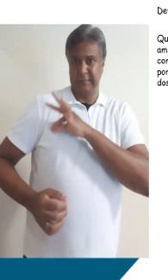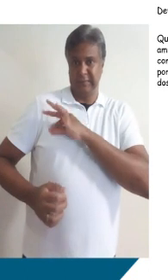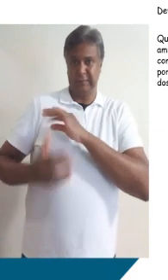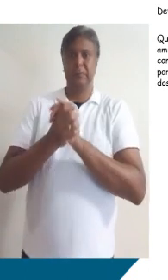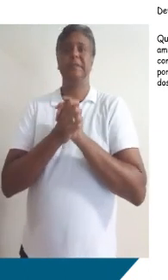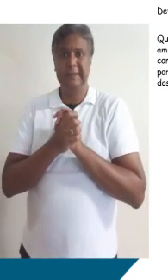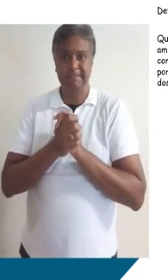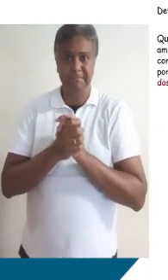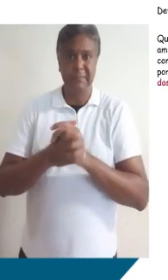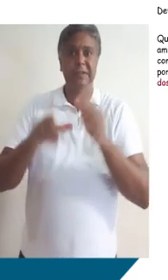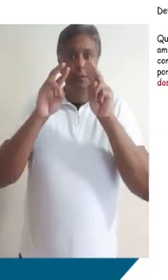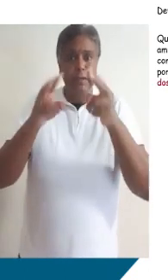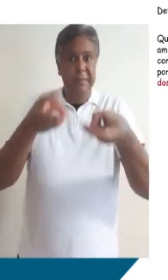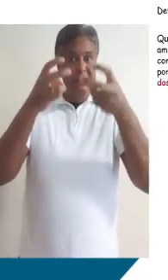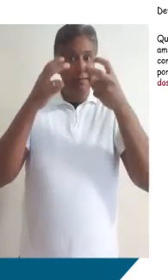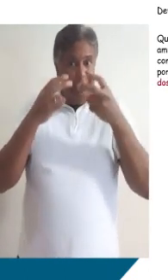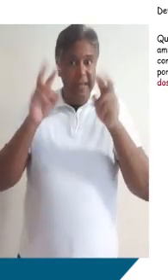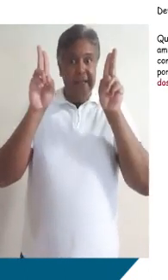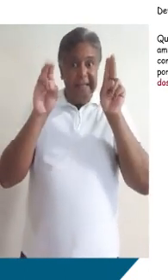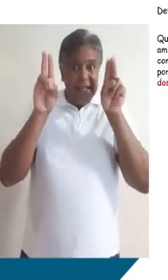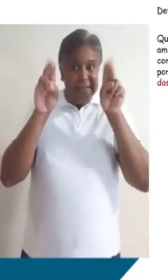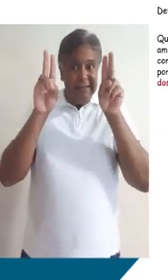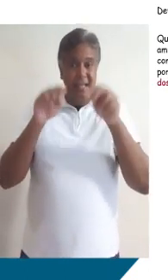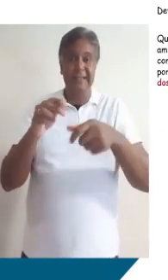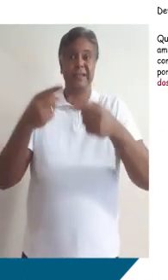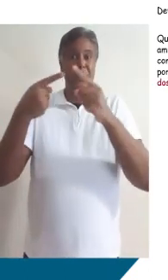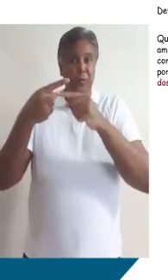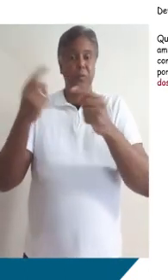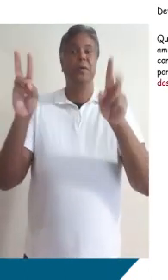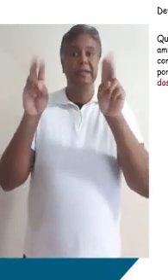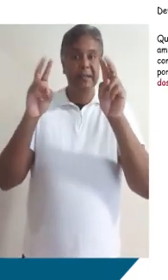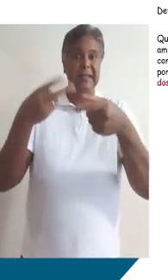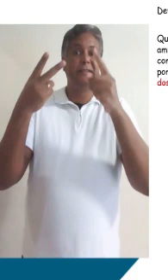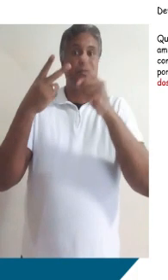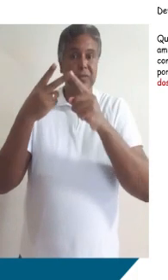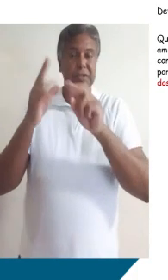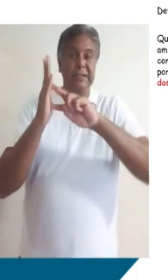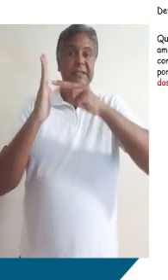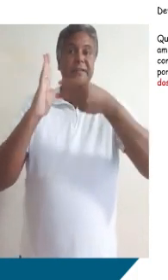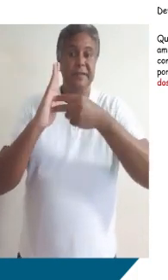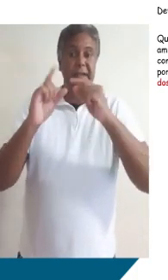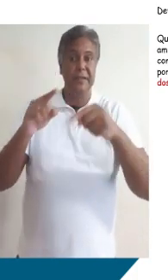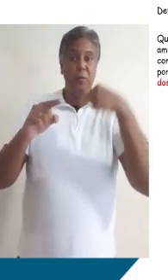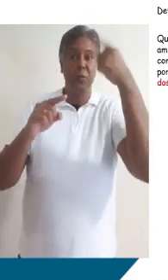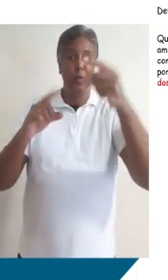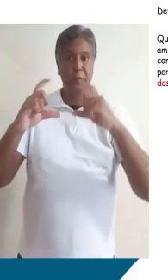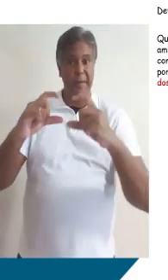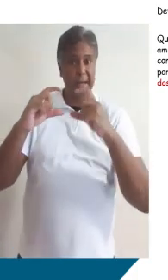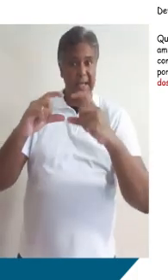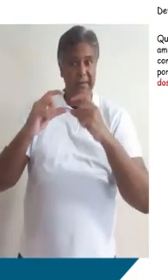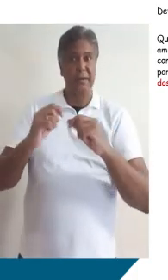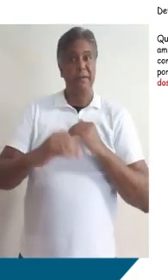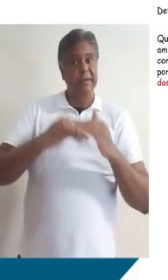que está presente aqui nessa tese as ideias 1 e 2. E a gente sabe que isso significa que o próximo parágrafo vai ser o desenvolvimento da